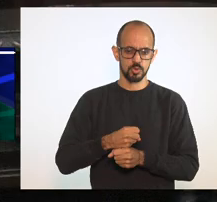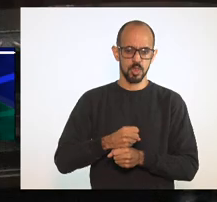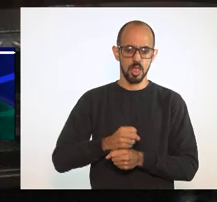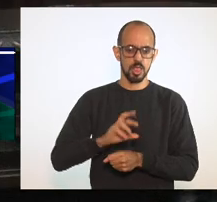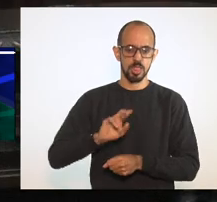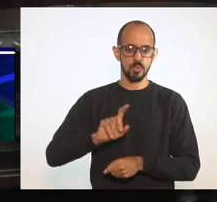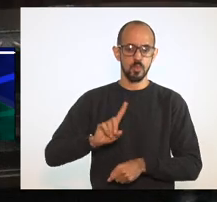Não somente nos últimos 5 anos,